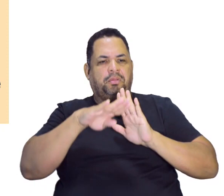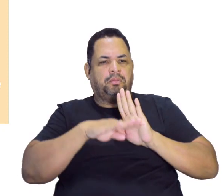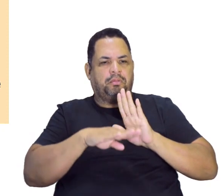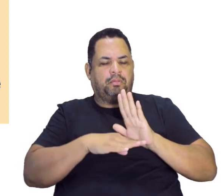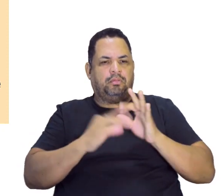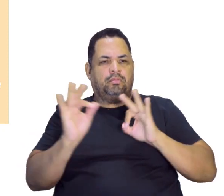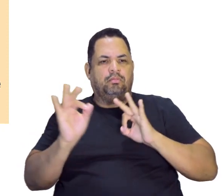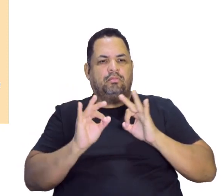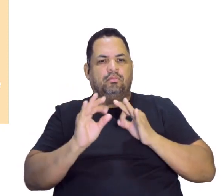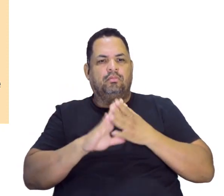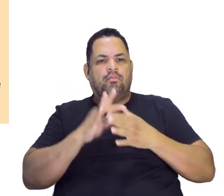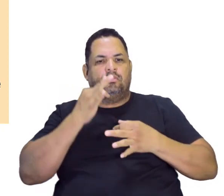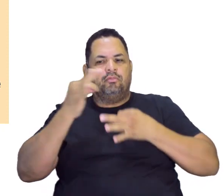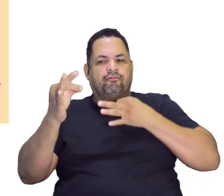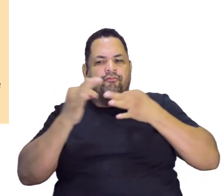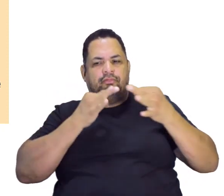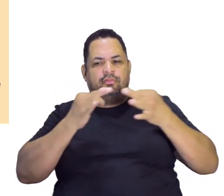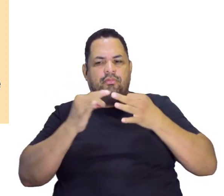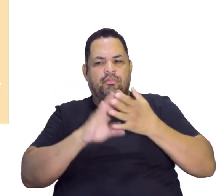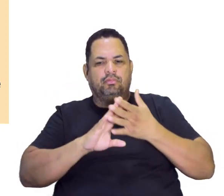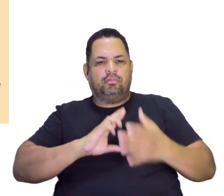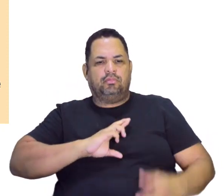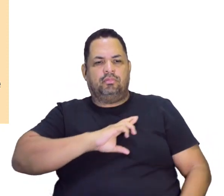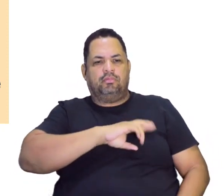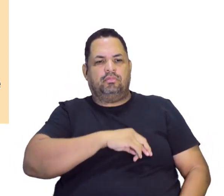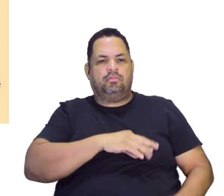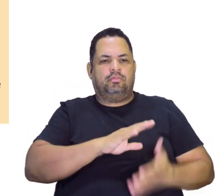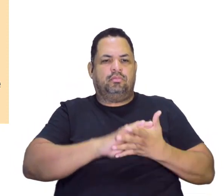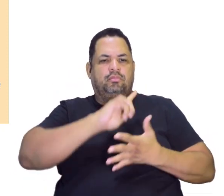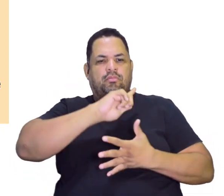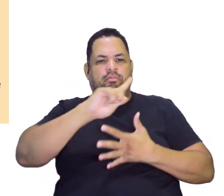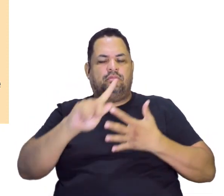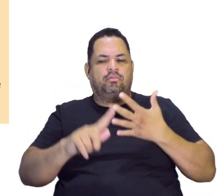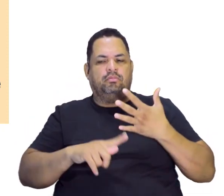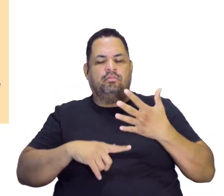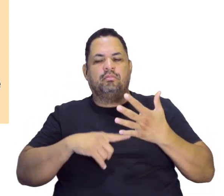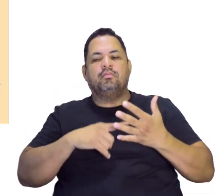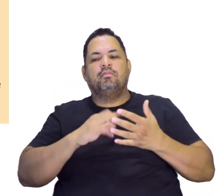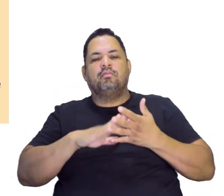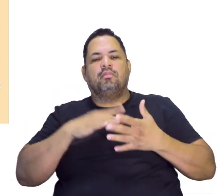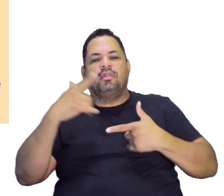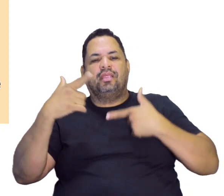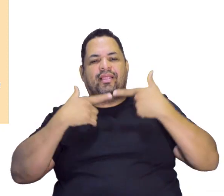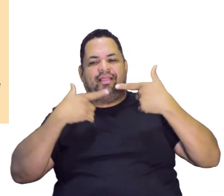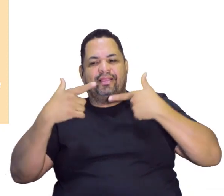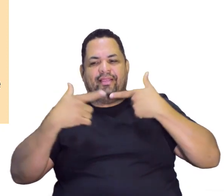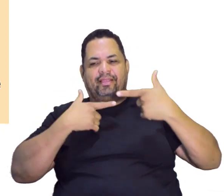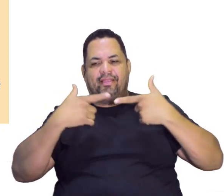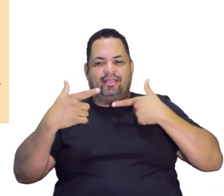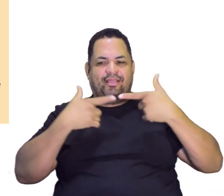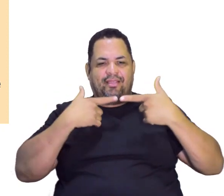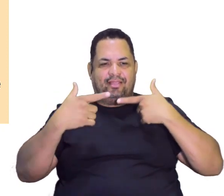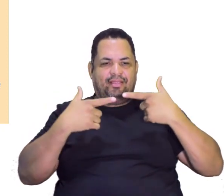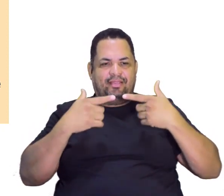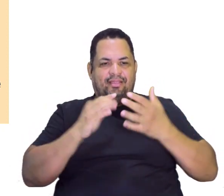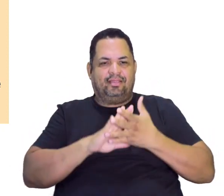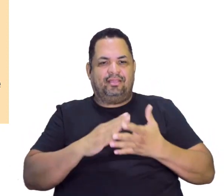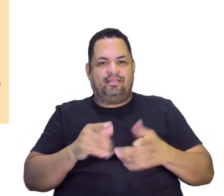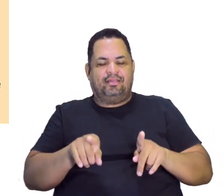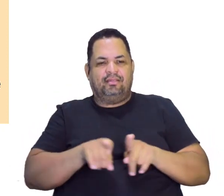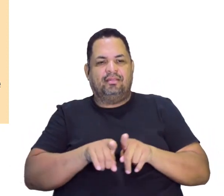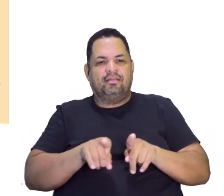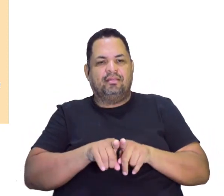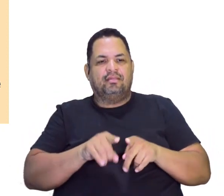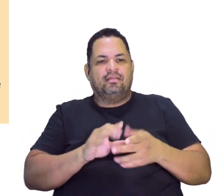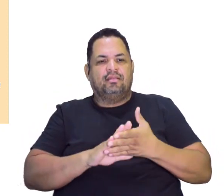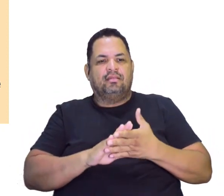eh faz críticas ao romantismo é é cheia de de passagens engraçadas é um